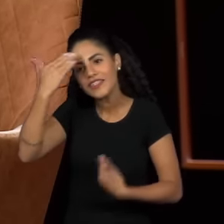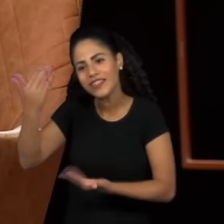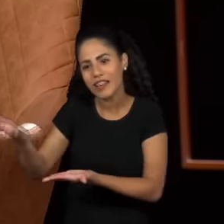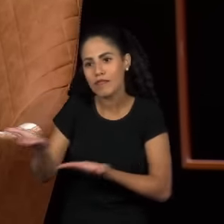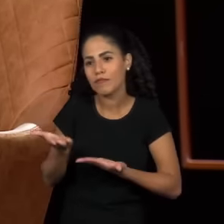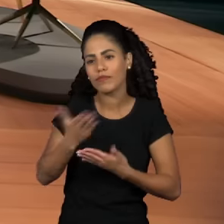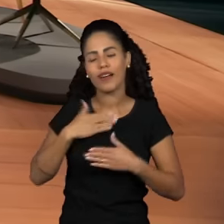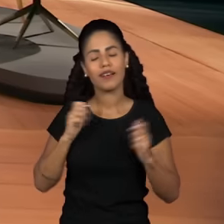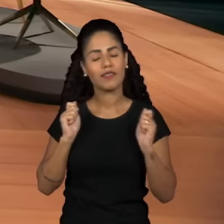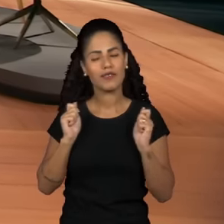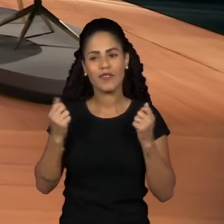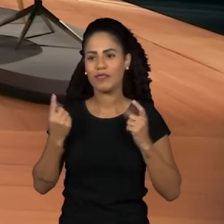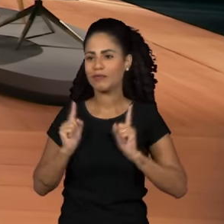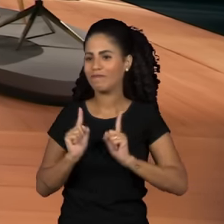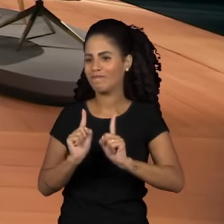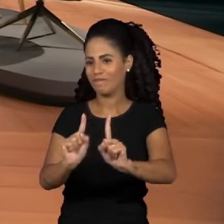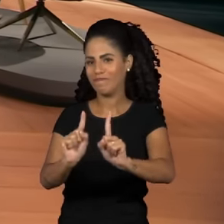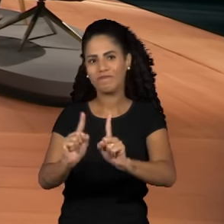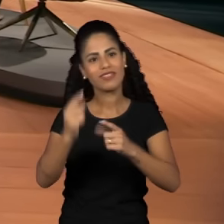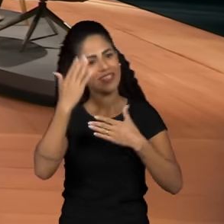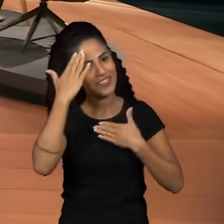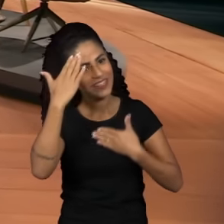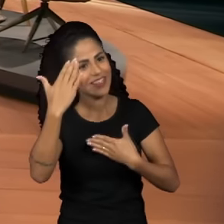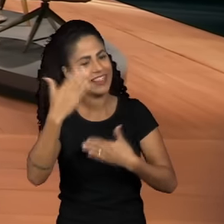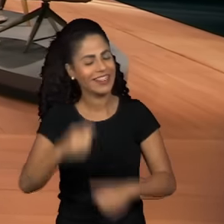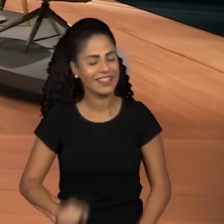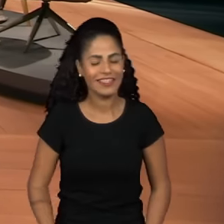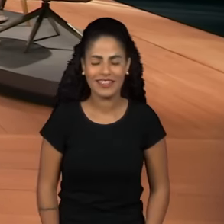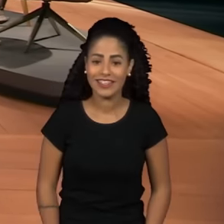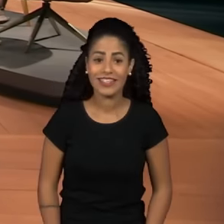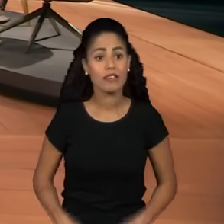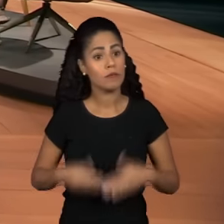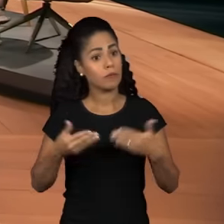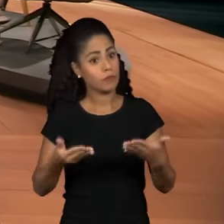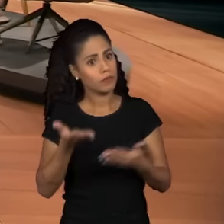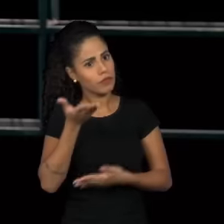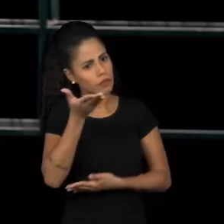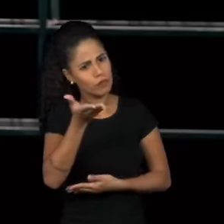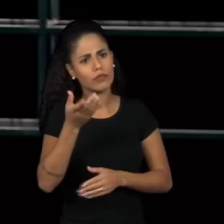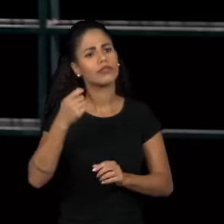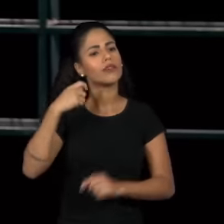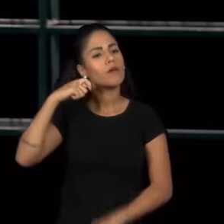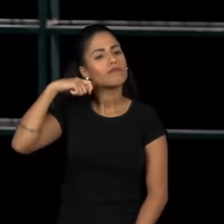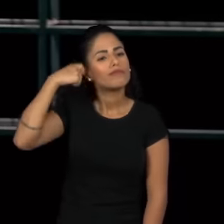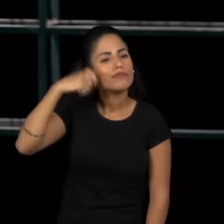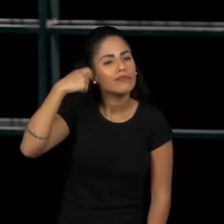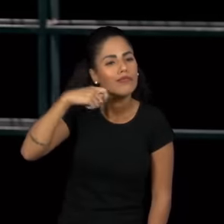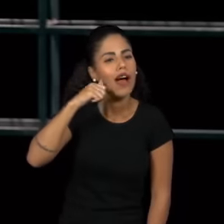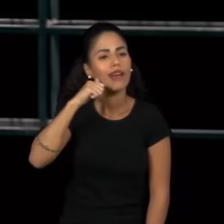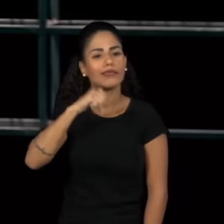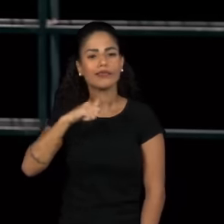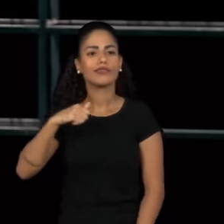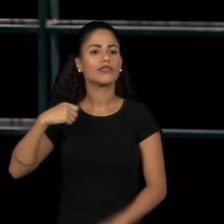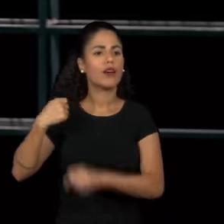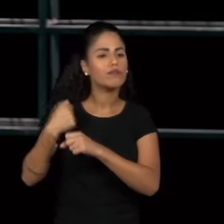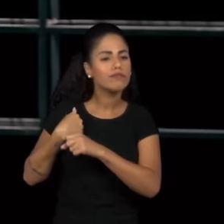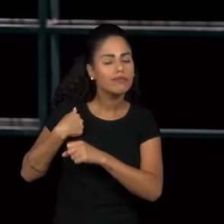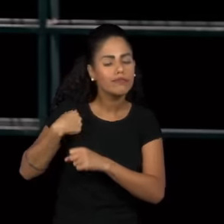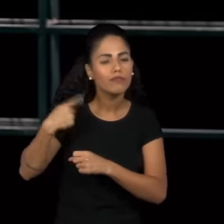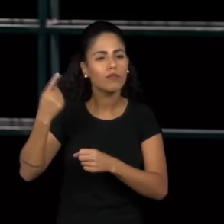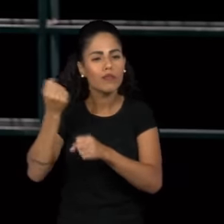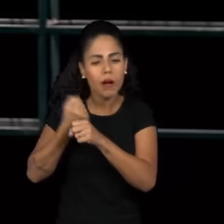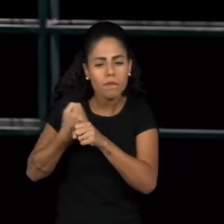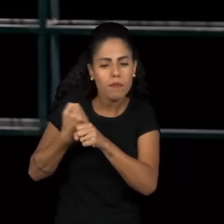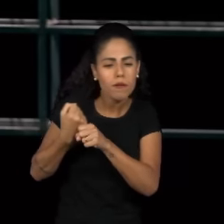programa de vocês. Muito grato. Maravilha. Bom, Camila, você é uma atriz que passou aí por várias fases em relação à construção das